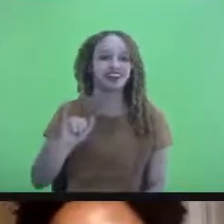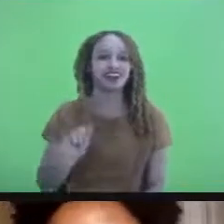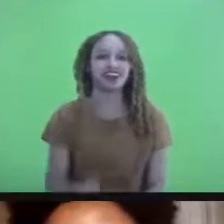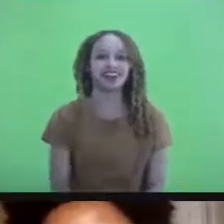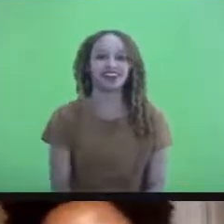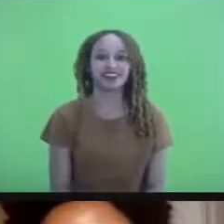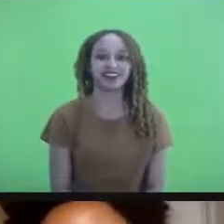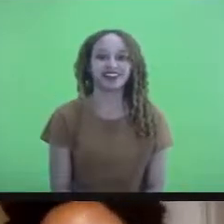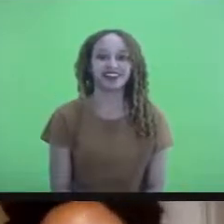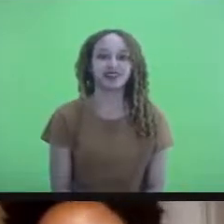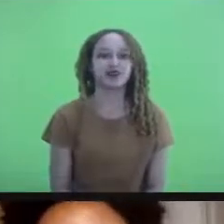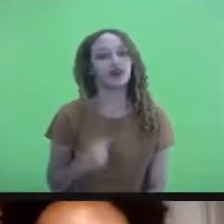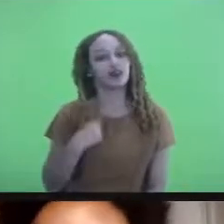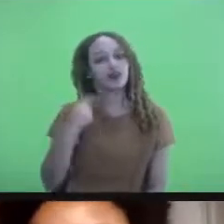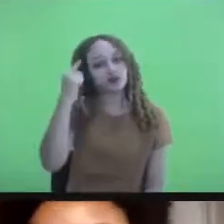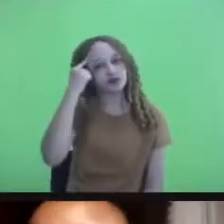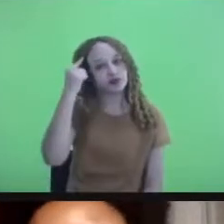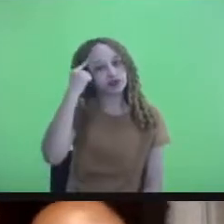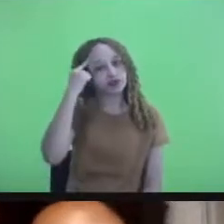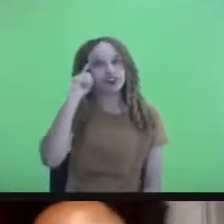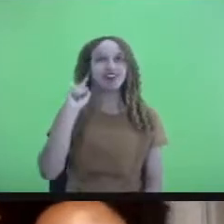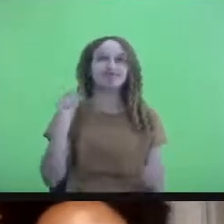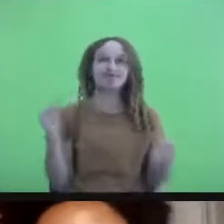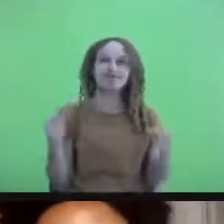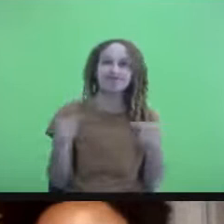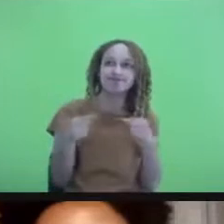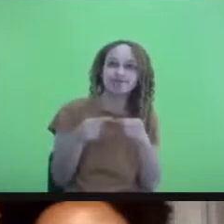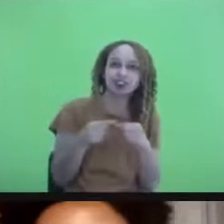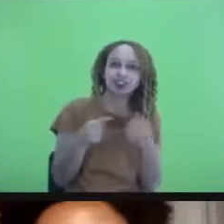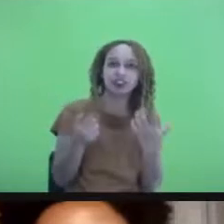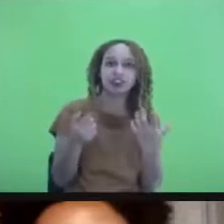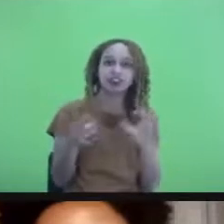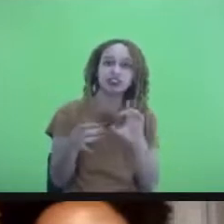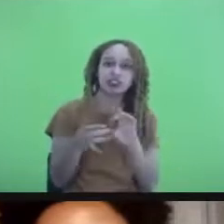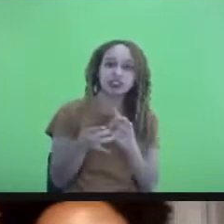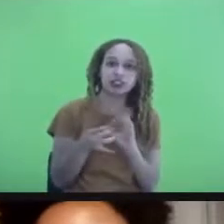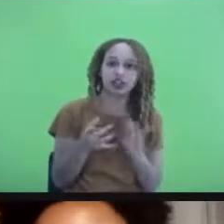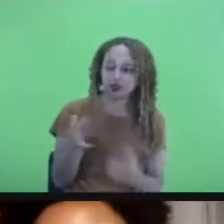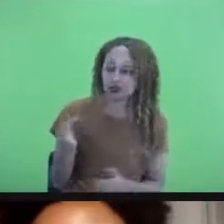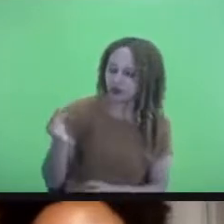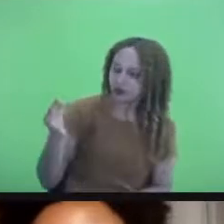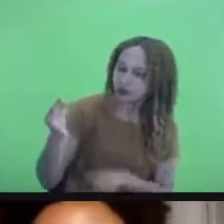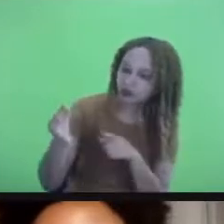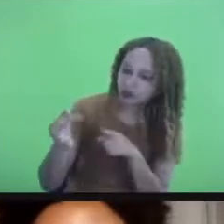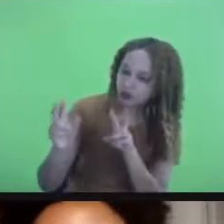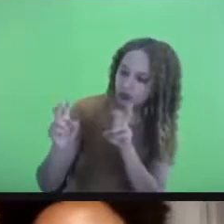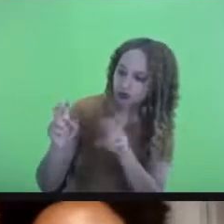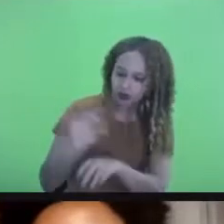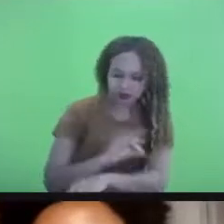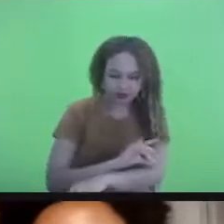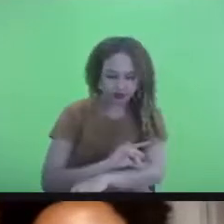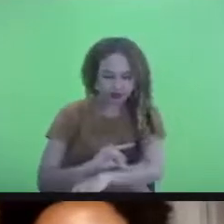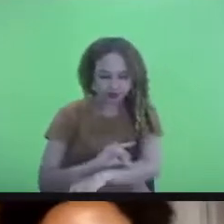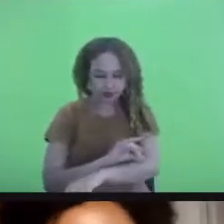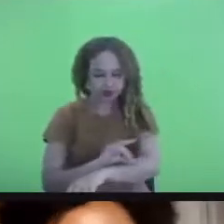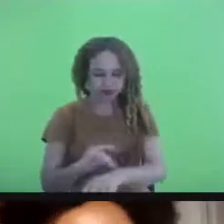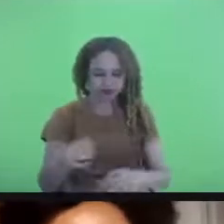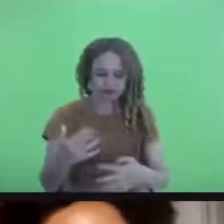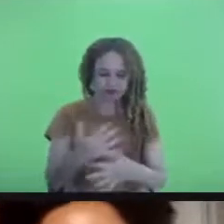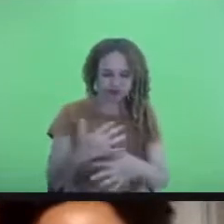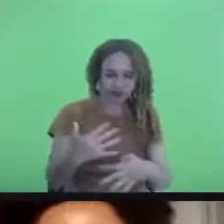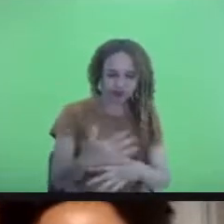Como é pensar numa relação futura de uma arquitetura e urbanismo a partir de uma narrativa